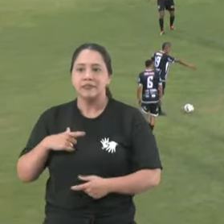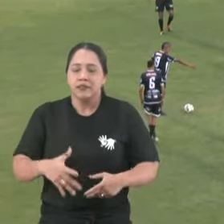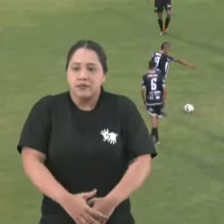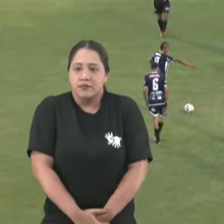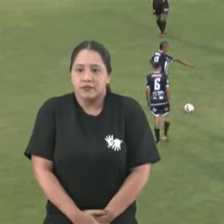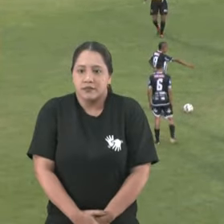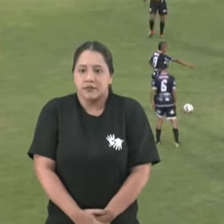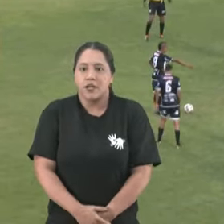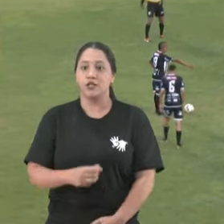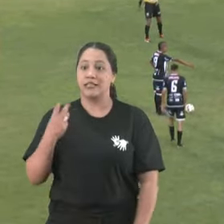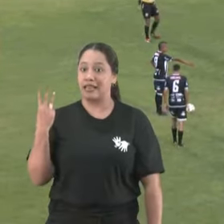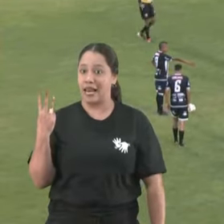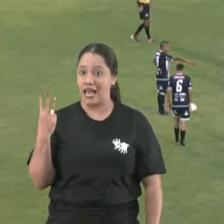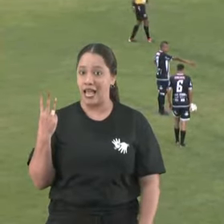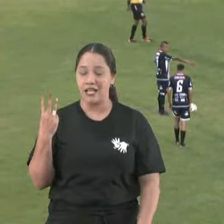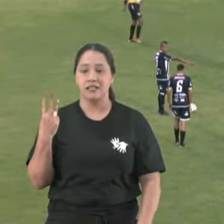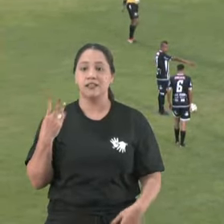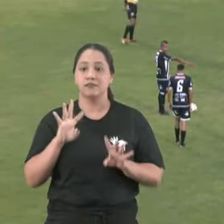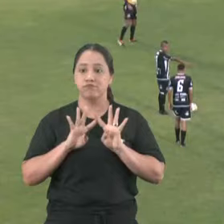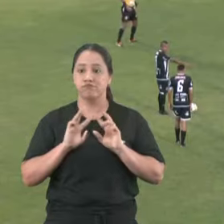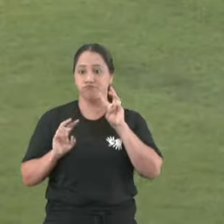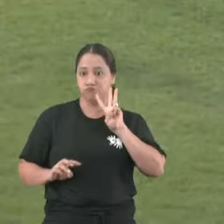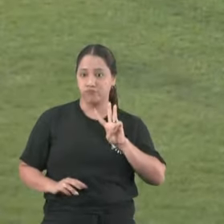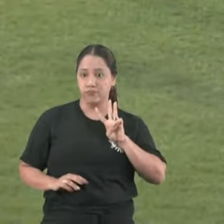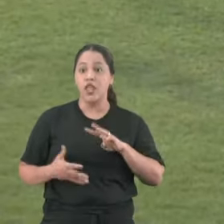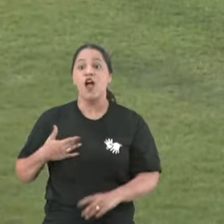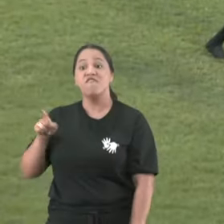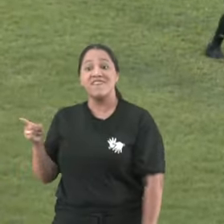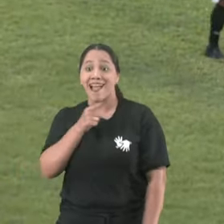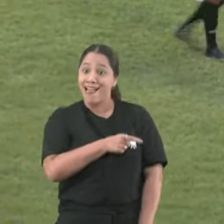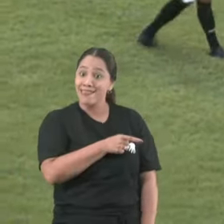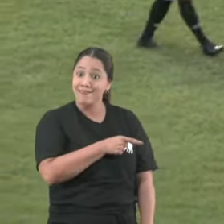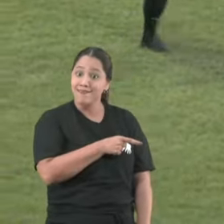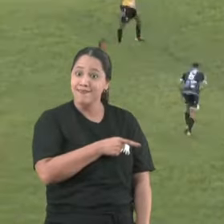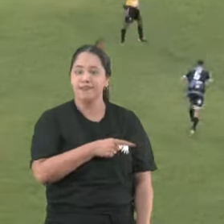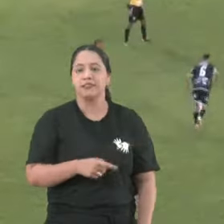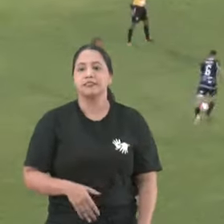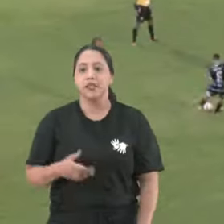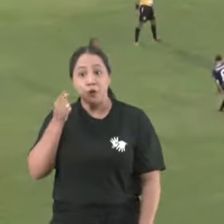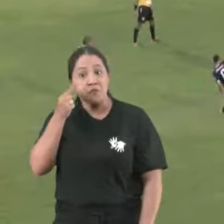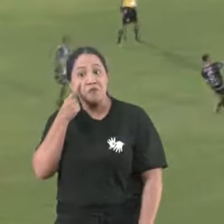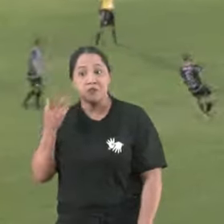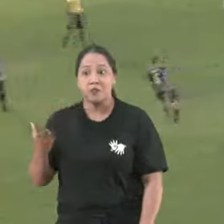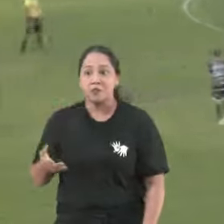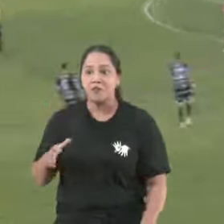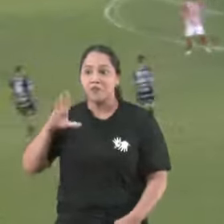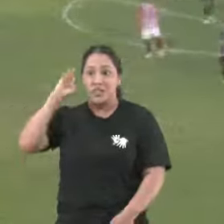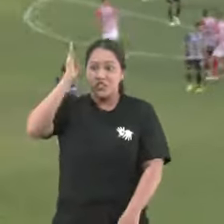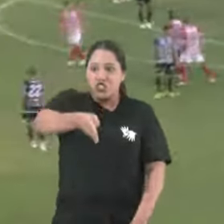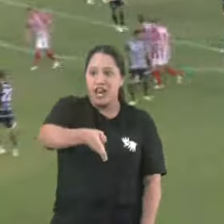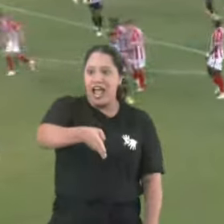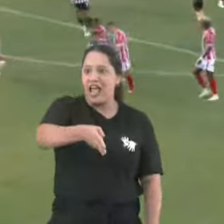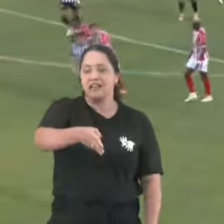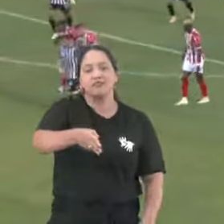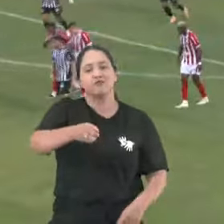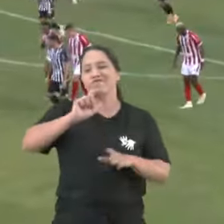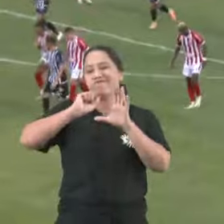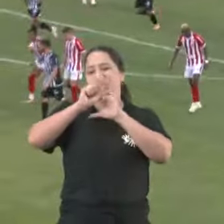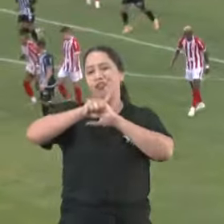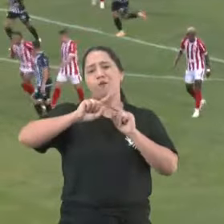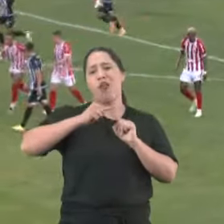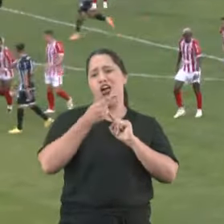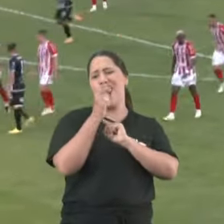3 jogadores. O Didira pede. Wesley, fica ali. Vamos ver o que é que sai. Vem Gabriel direto pro gol.